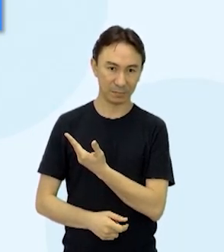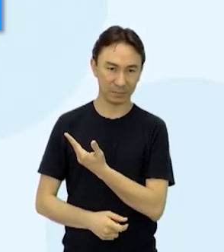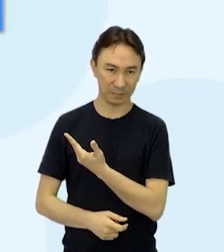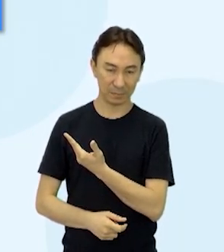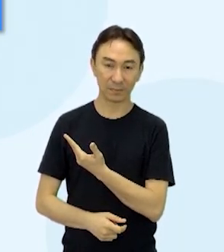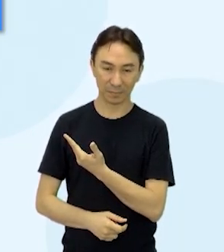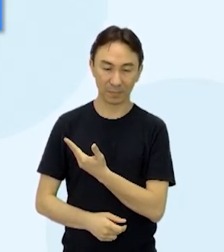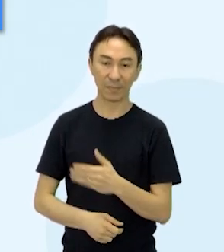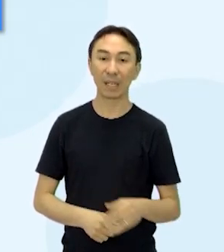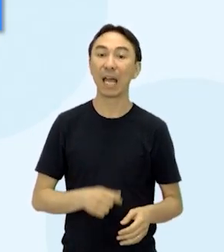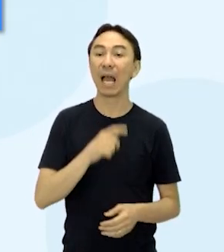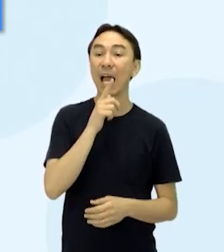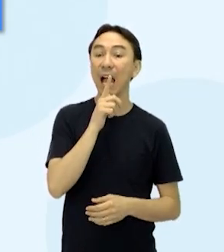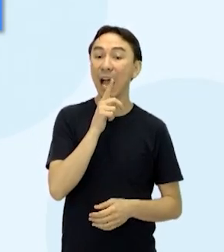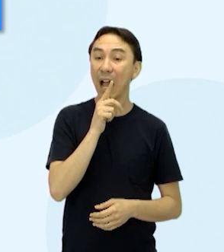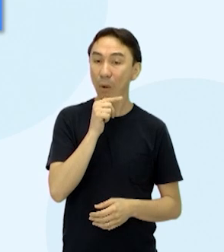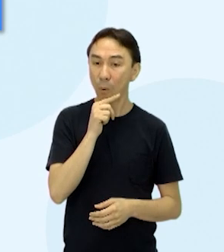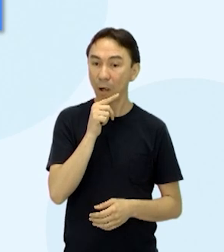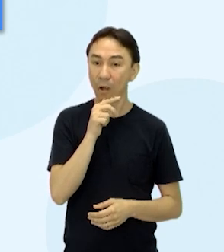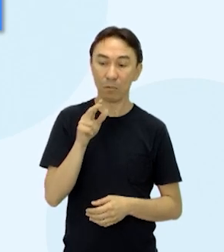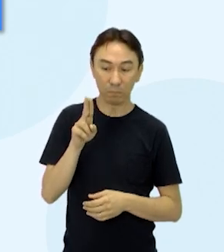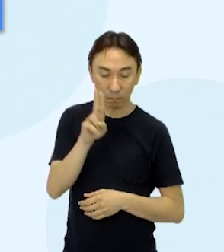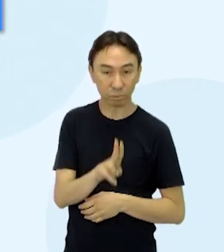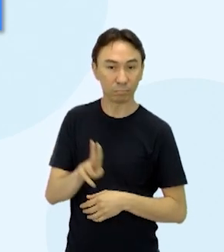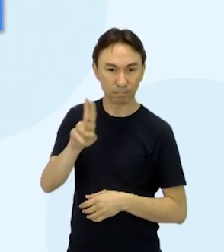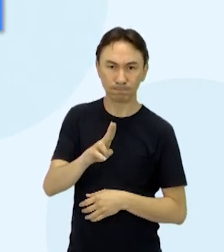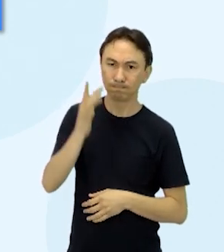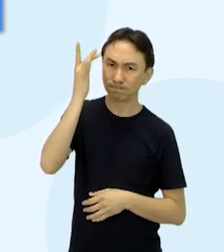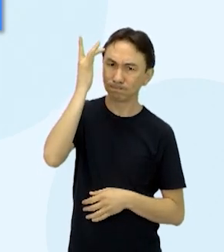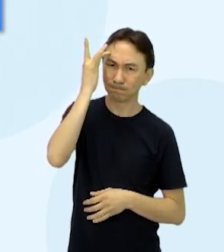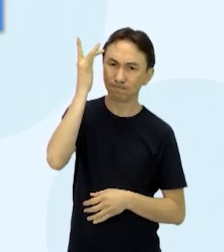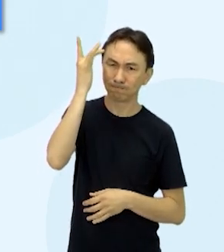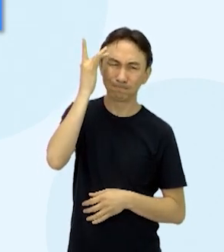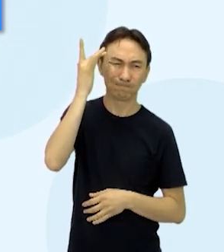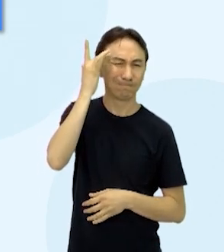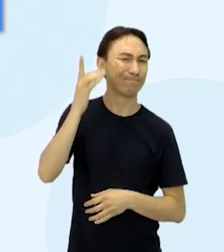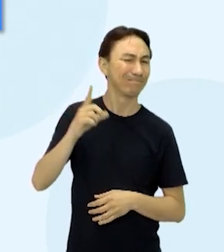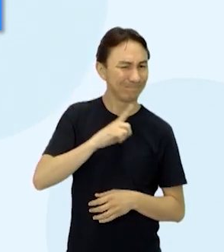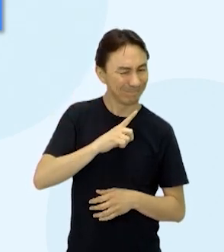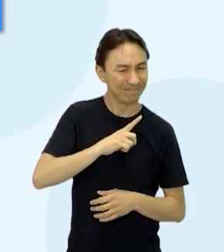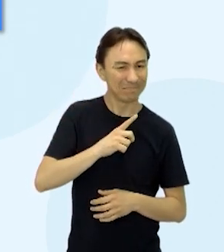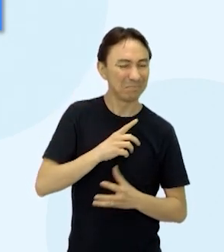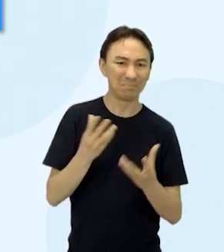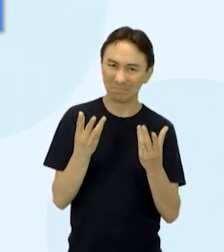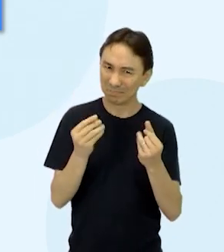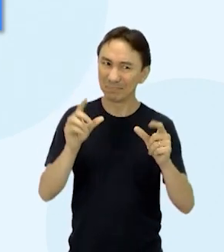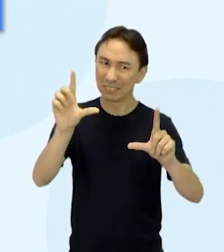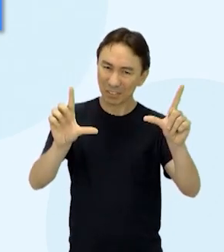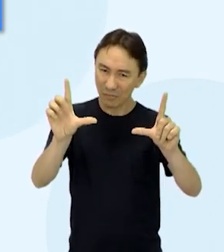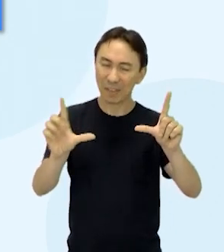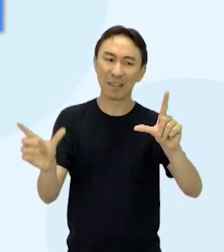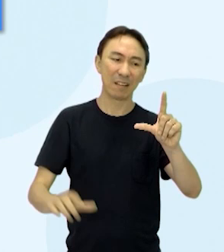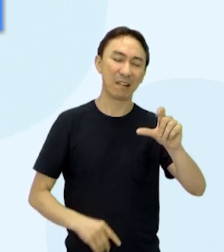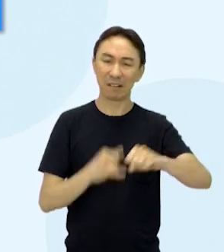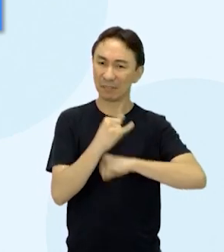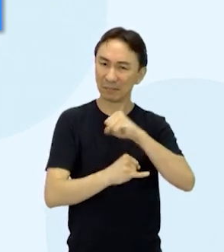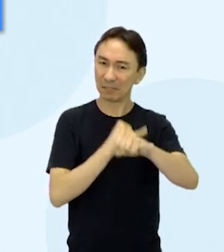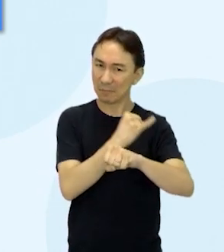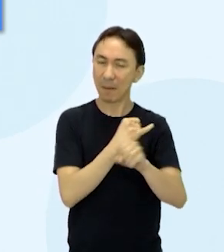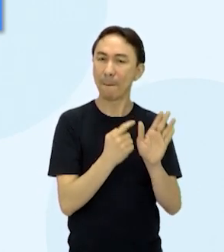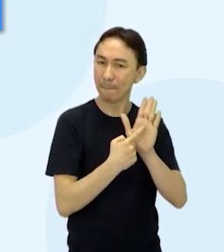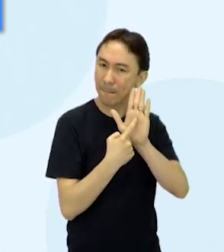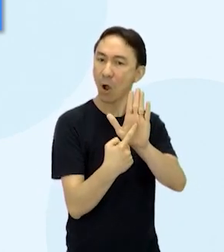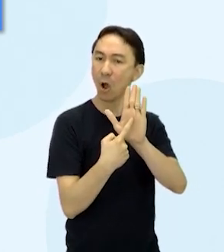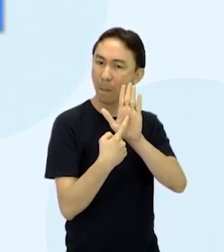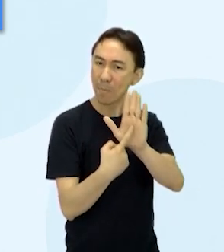consciente da água é um assunto recorrente nas mídias. É mesmo, né, Vivi? O pessoal fala muito sobre a água, como que a água é